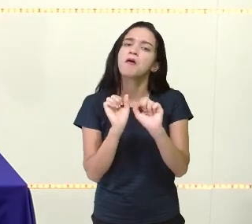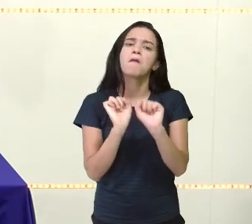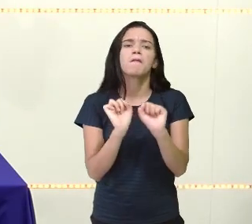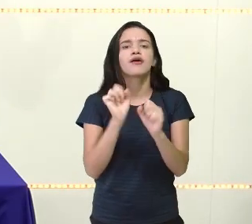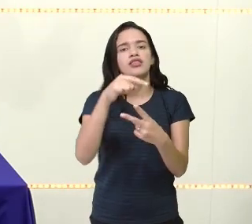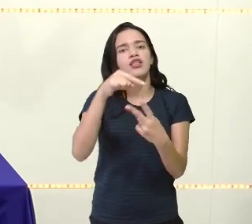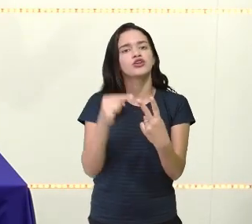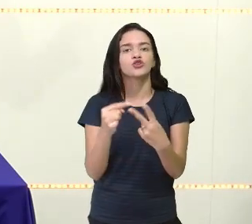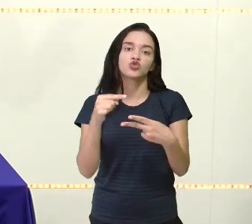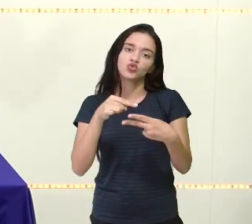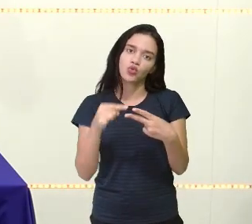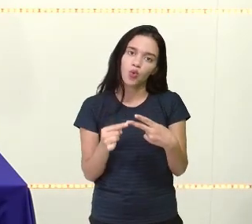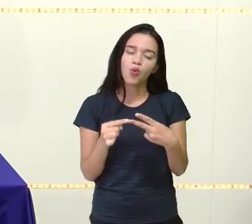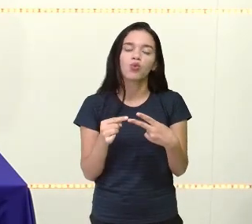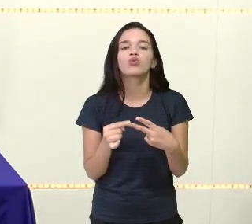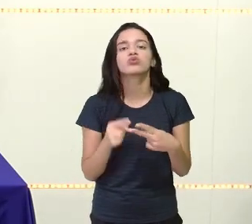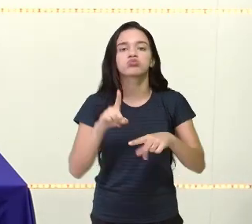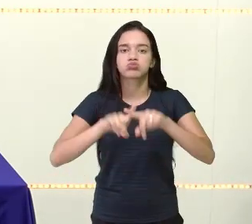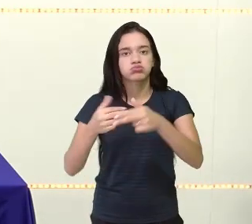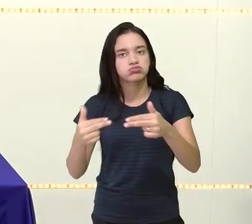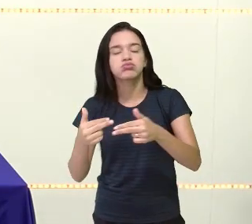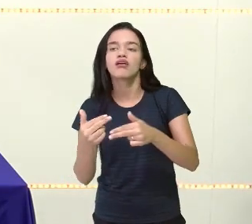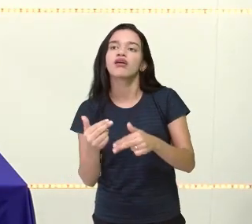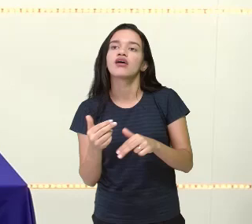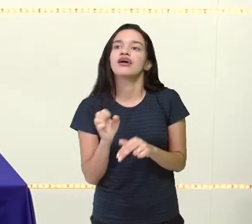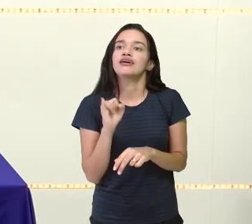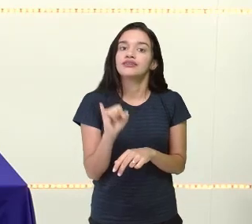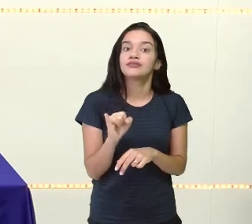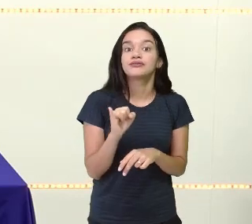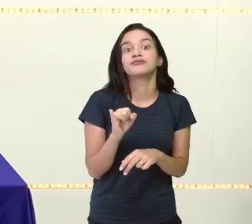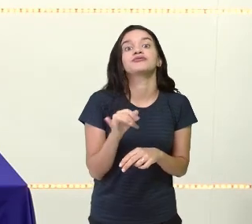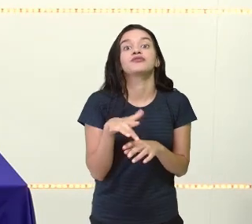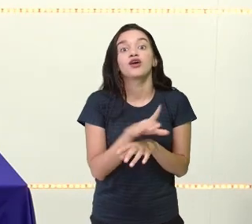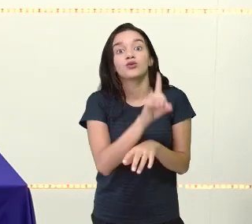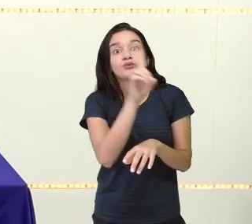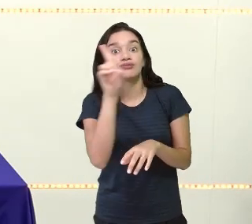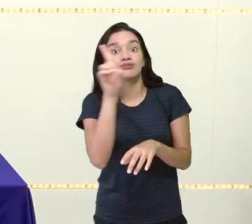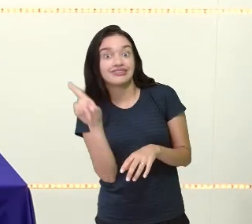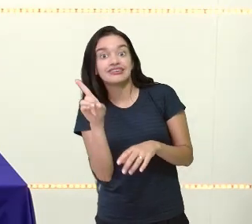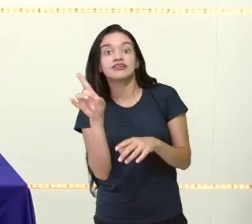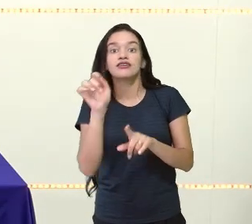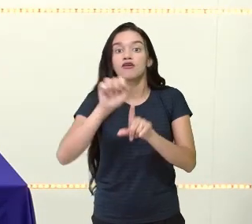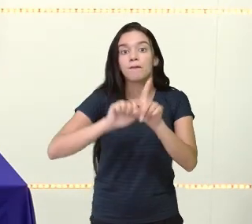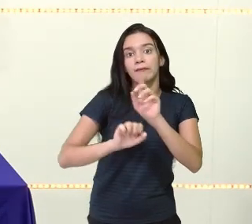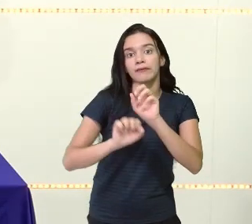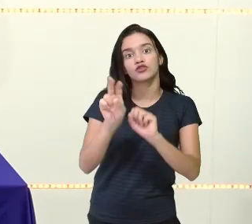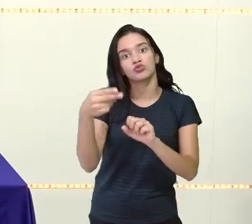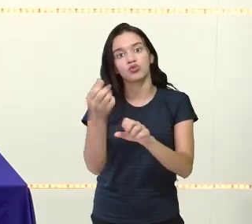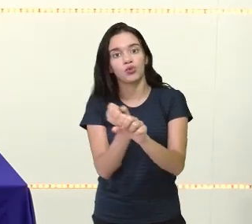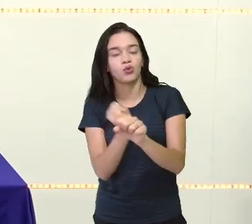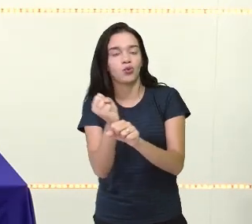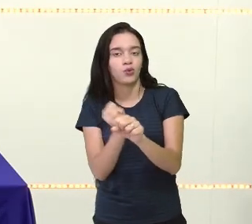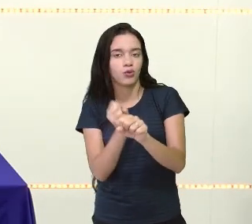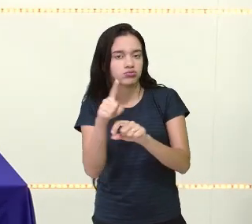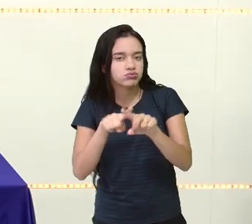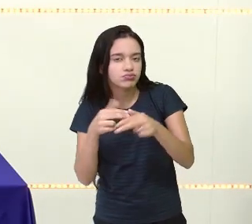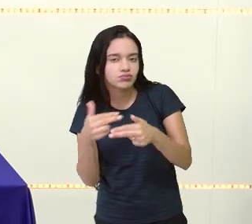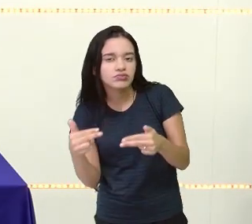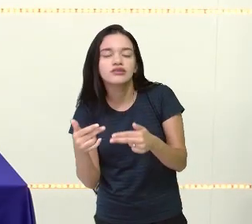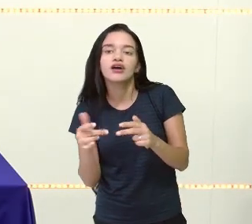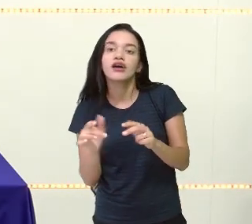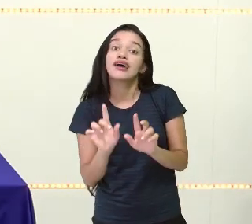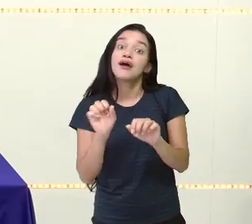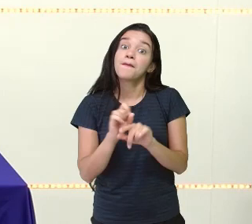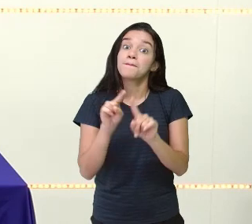2 instrumentos aí, né, que eu falei, porque se a gente for medir em dia, meses e anos, é um instrumento. Se for